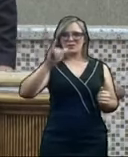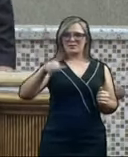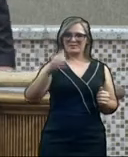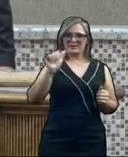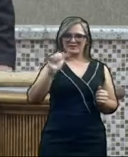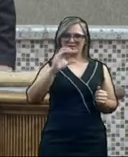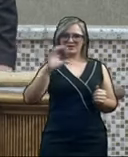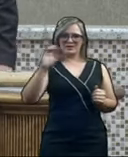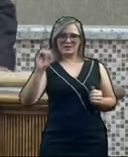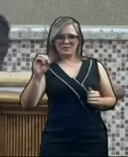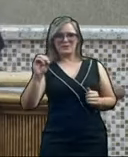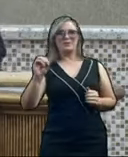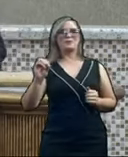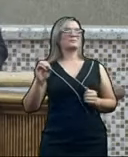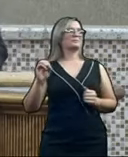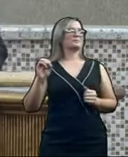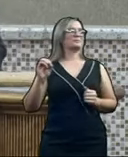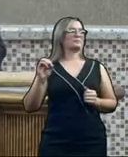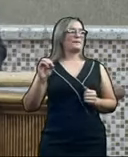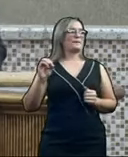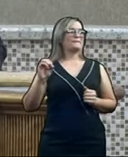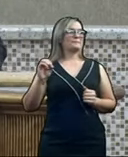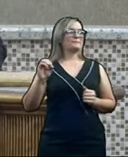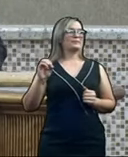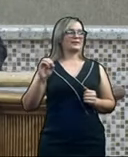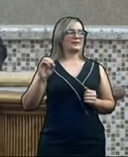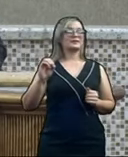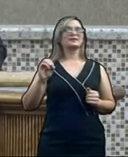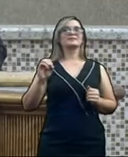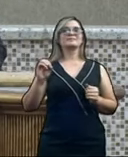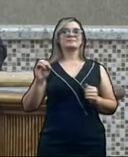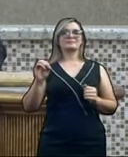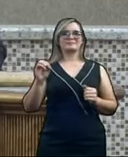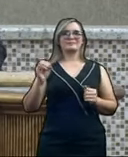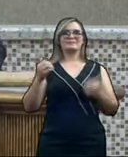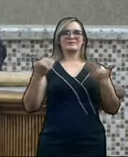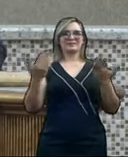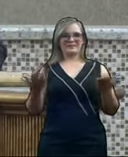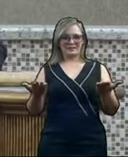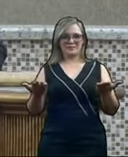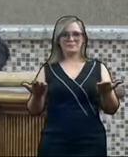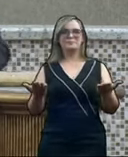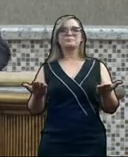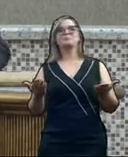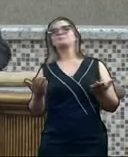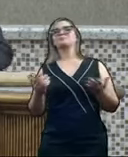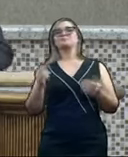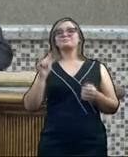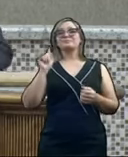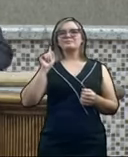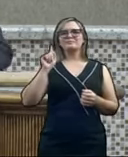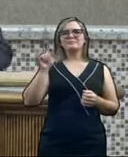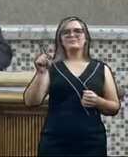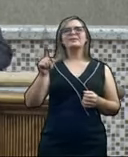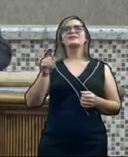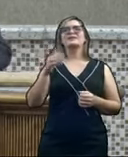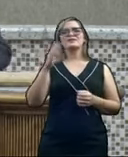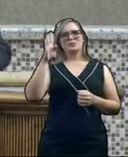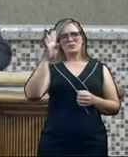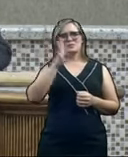desde menino departamento infantil e a trajetória de vida dele e das coisas que ele